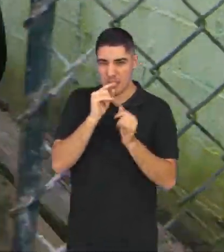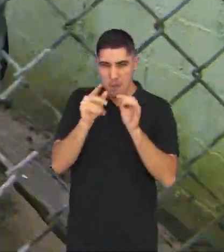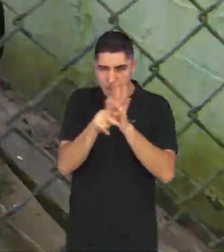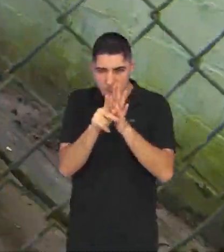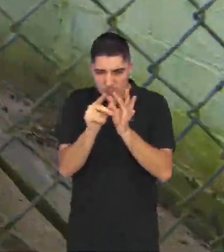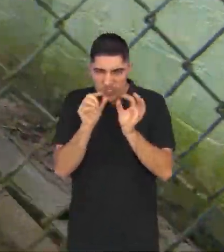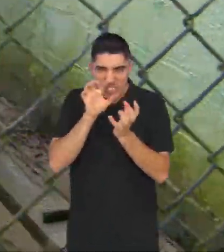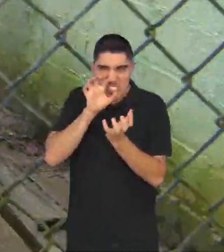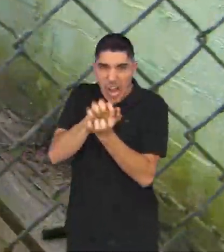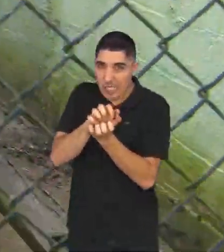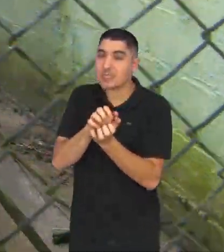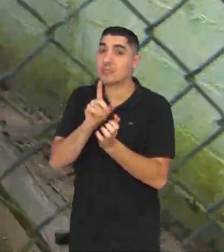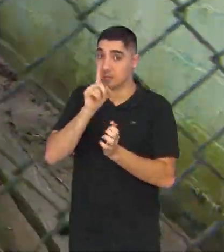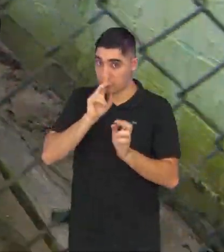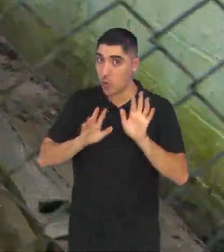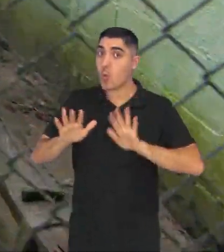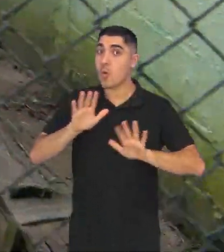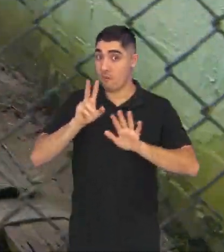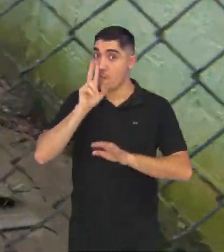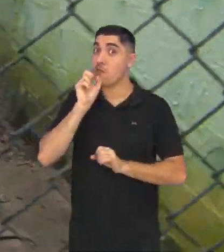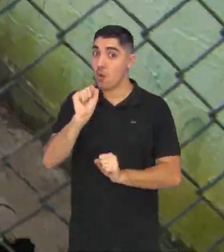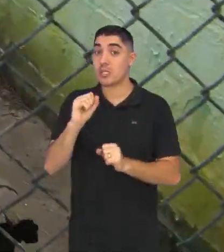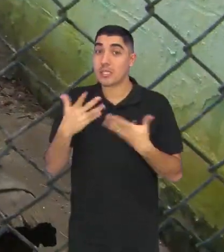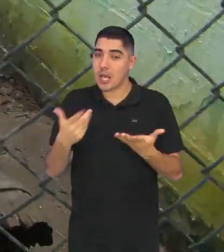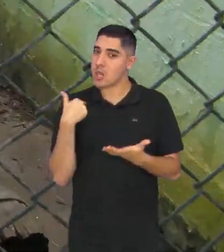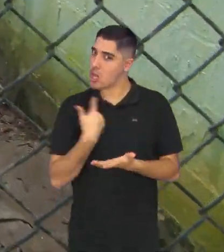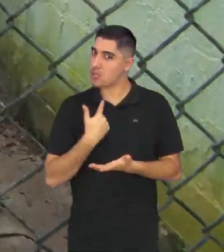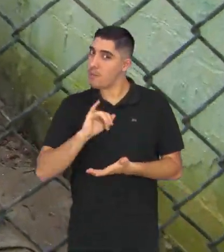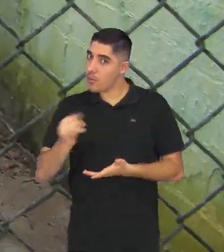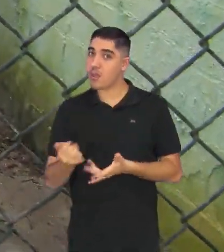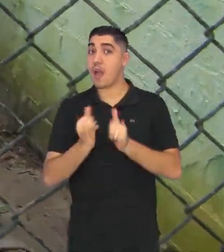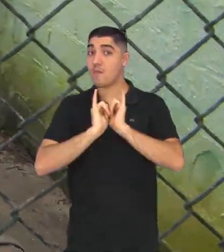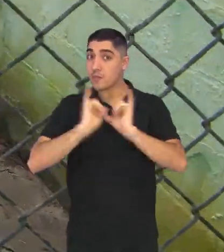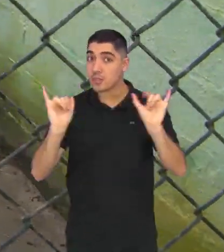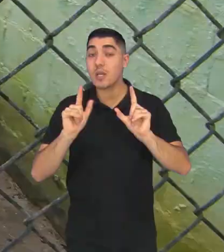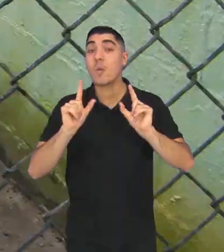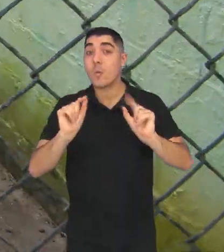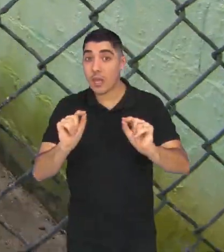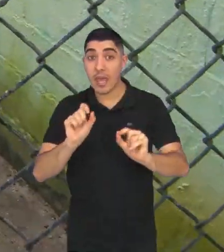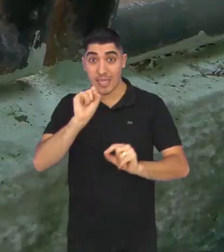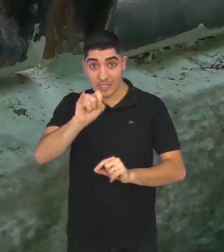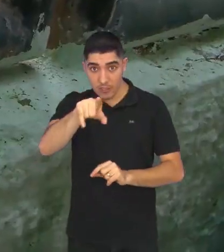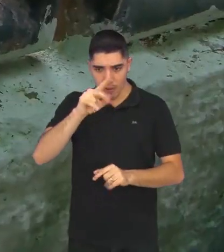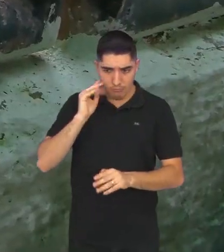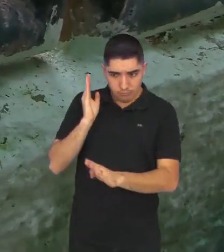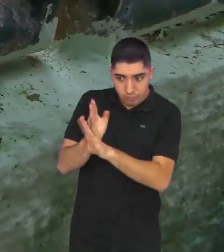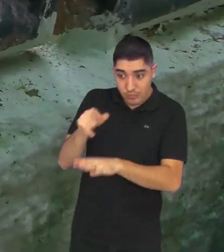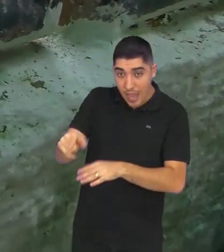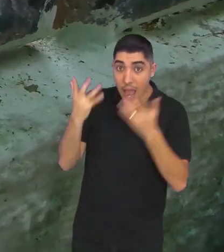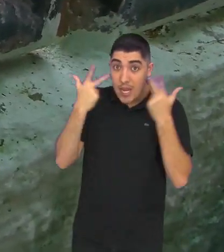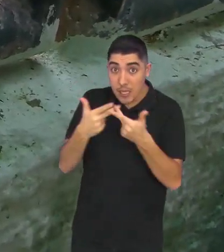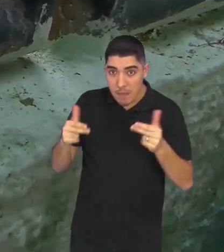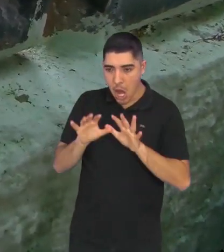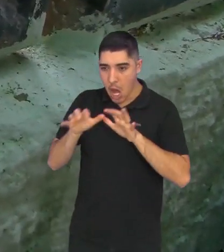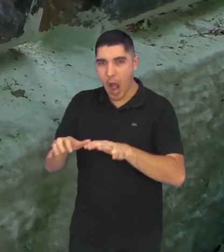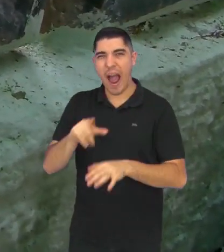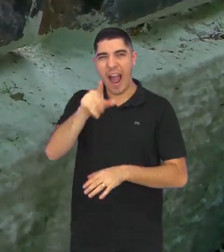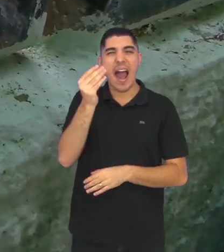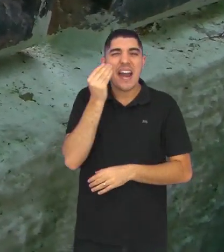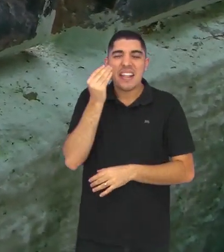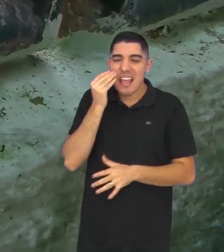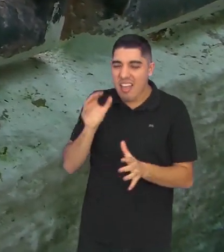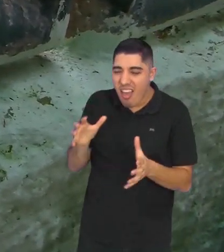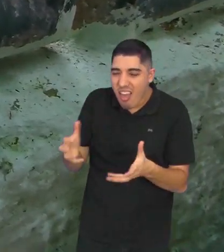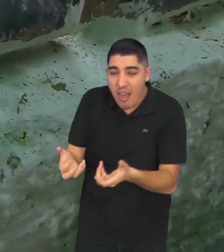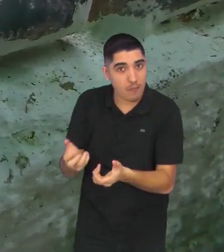dentes finos e poderosos. Então, aproveitamos para reforçar a dica. Encontrou um animal silvestre?